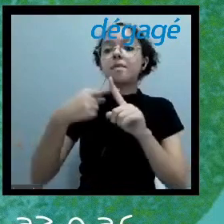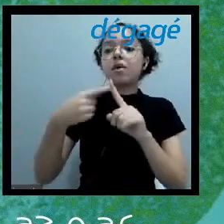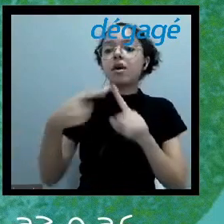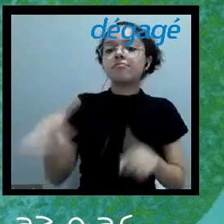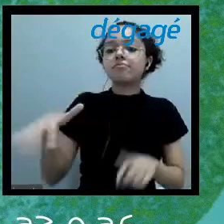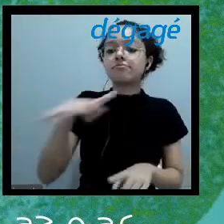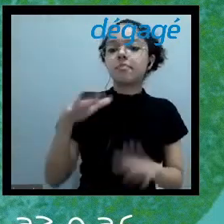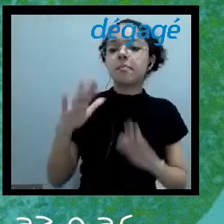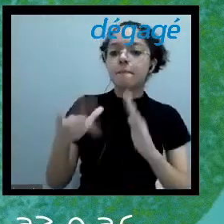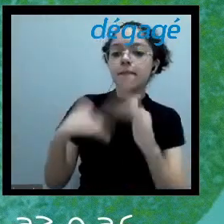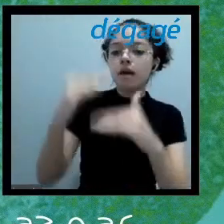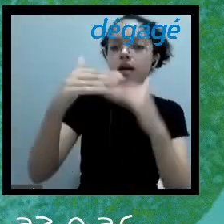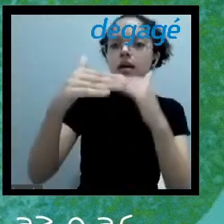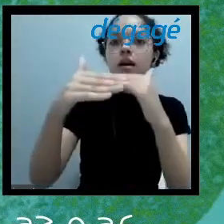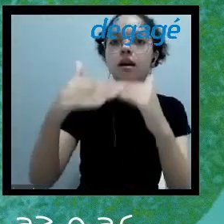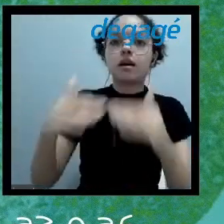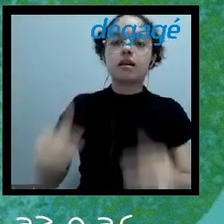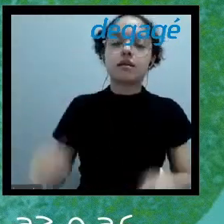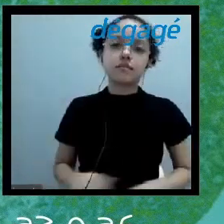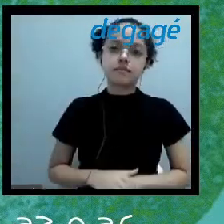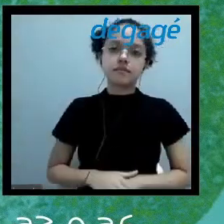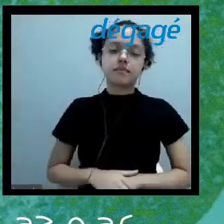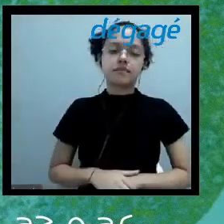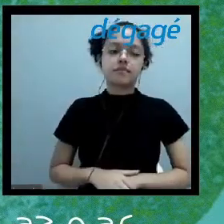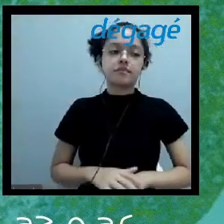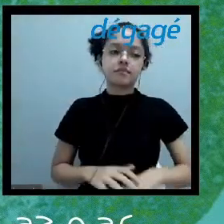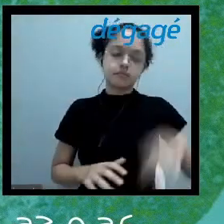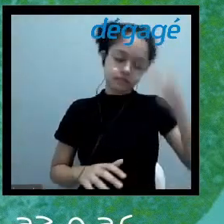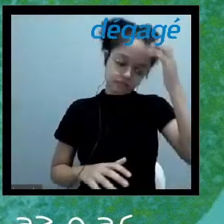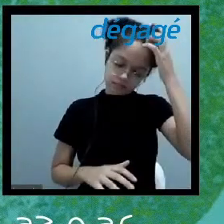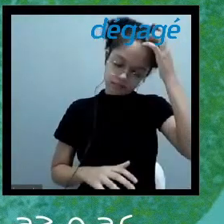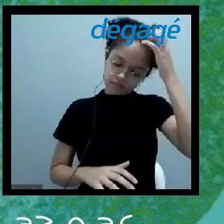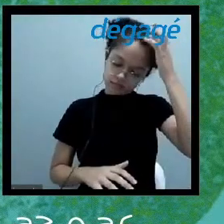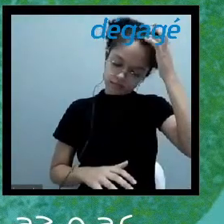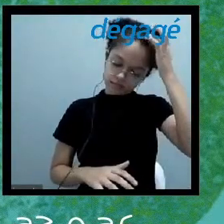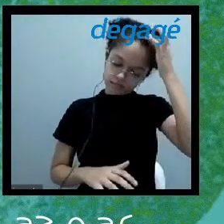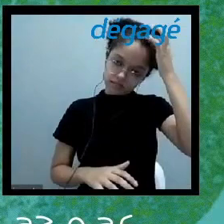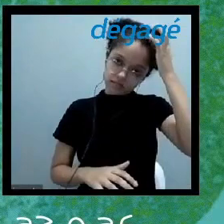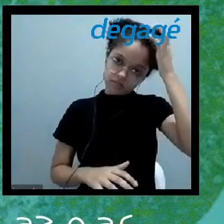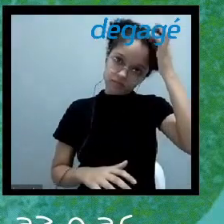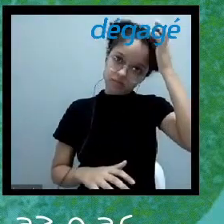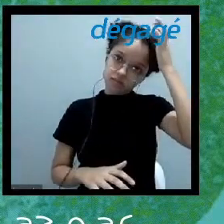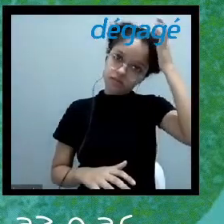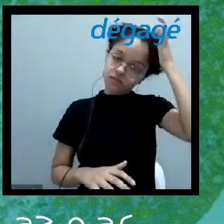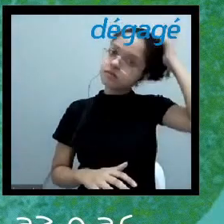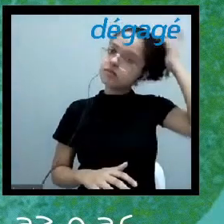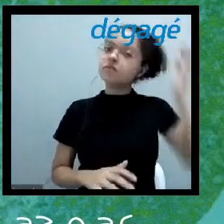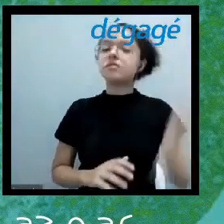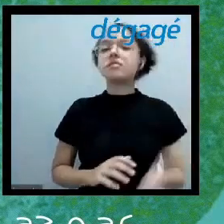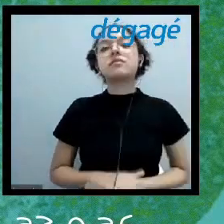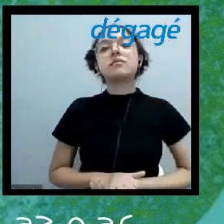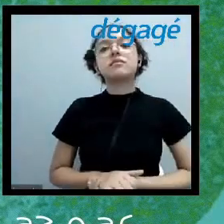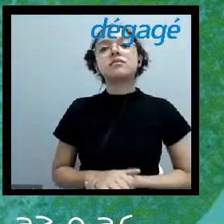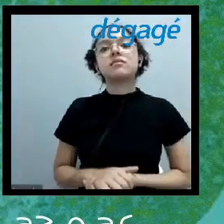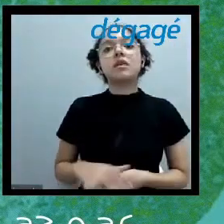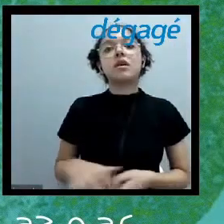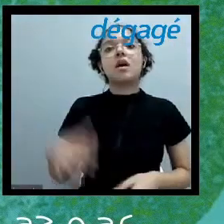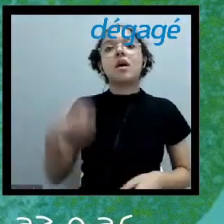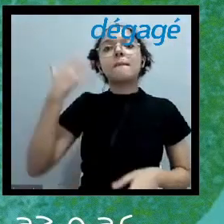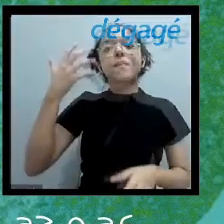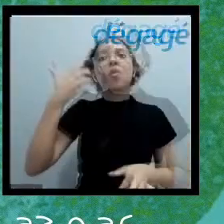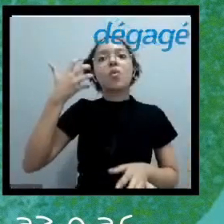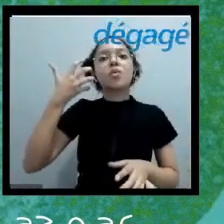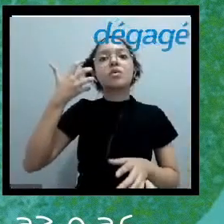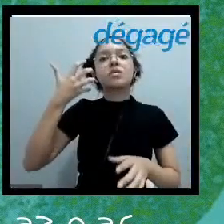o advento da tecnologia, para você ver qual é ela. É essa área, o do prazer do chocolate. É a música aqui. Então, ok. Então, eu não tenho